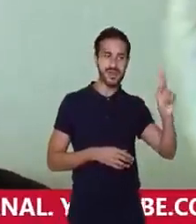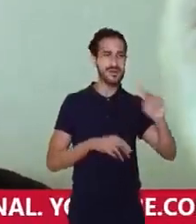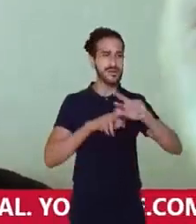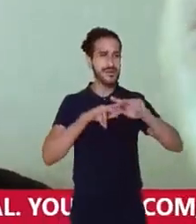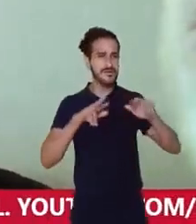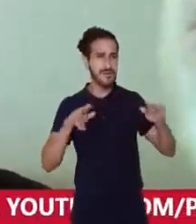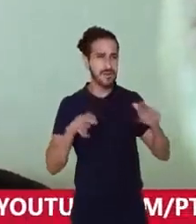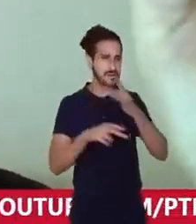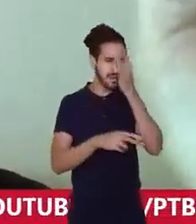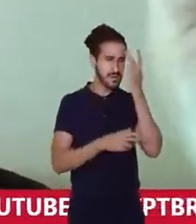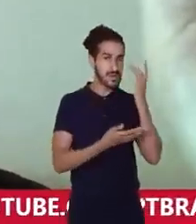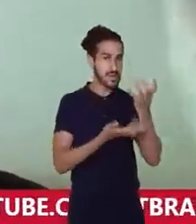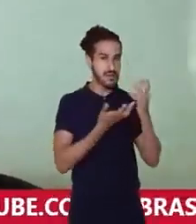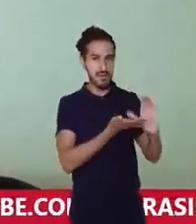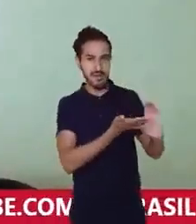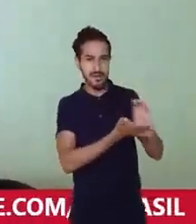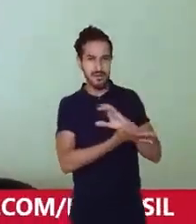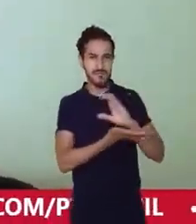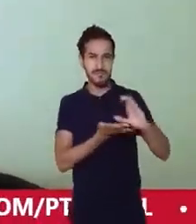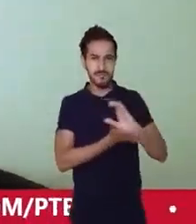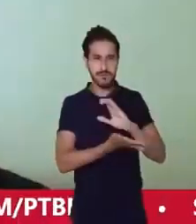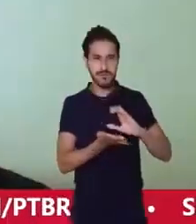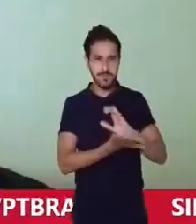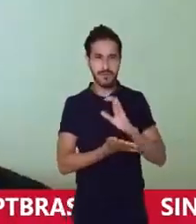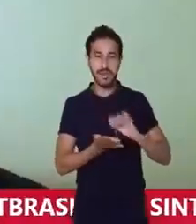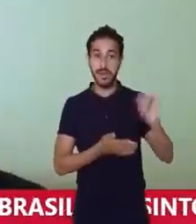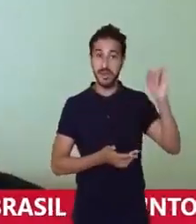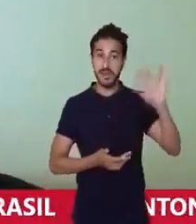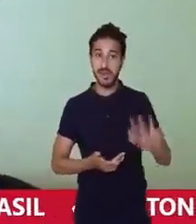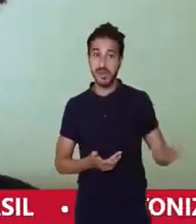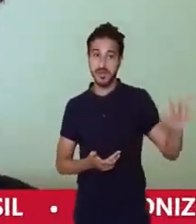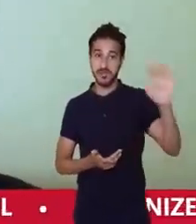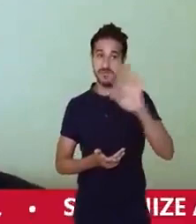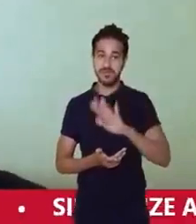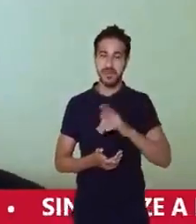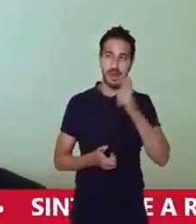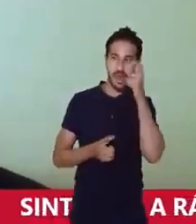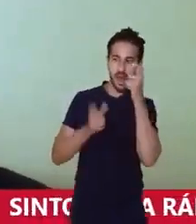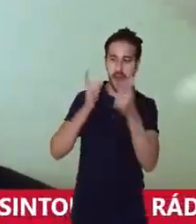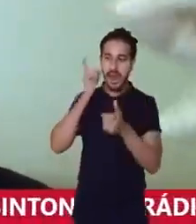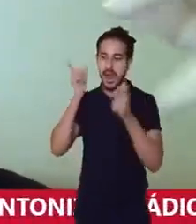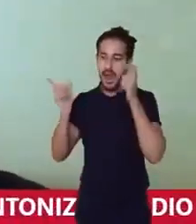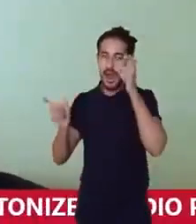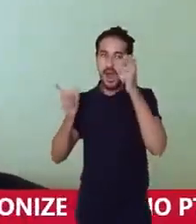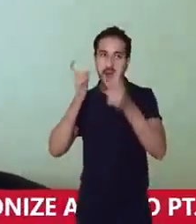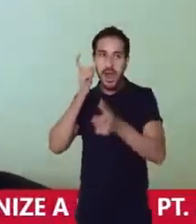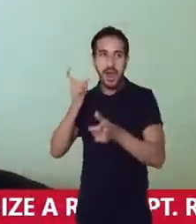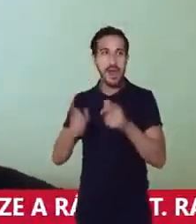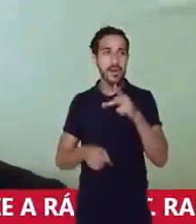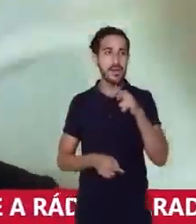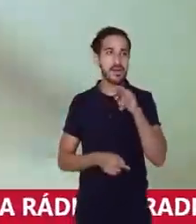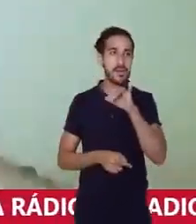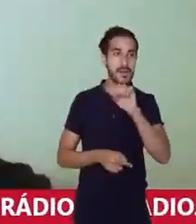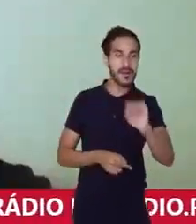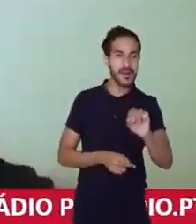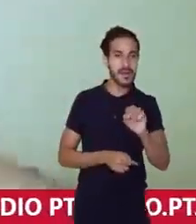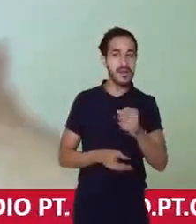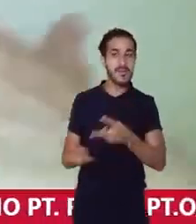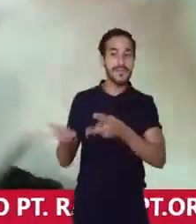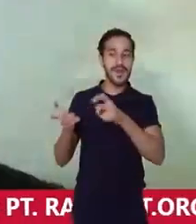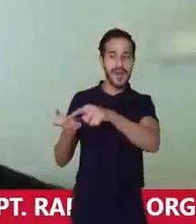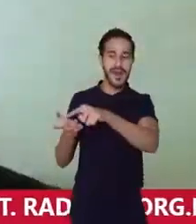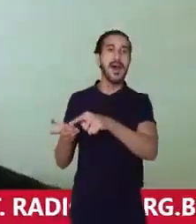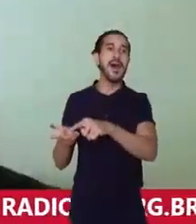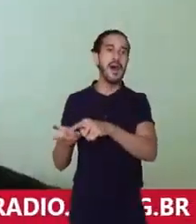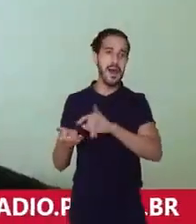acionistas, muitos investidores internacionais interessaram pela Petrobras e viram nela